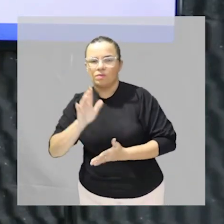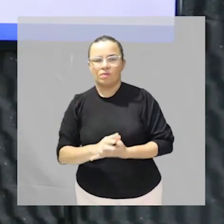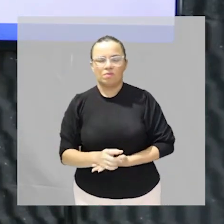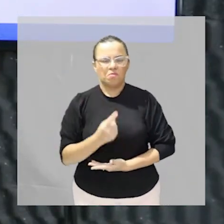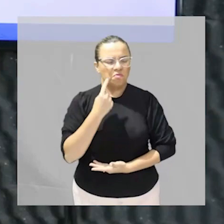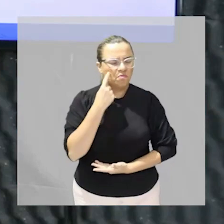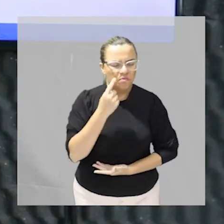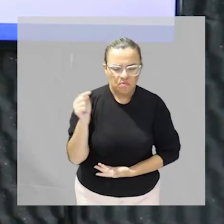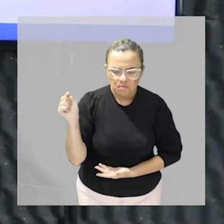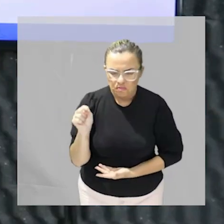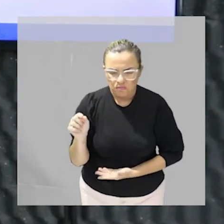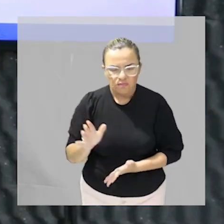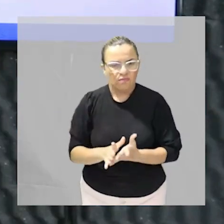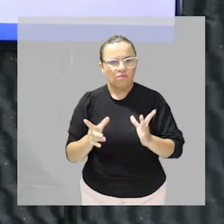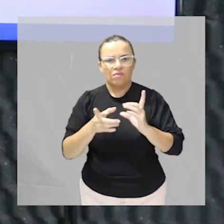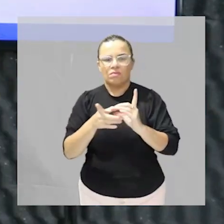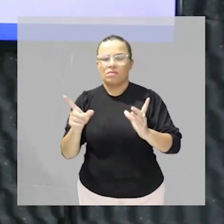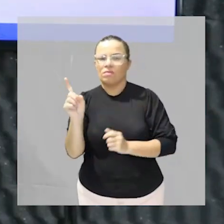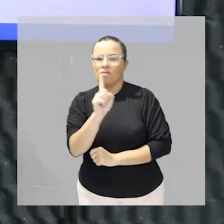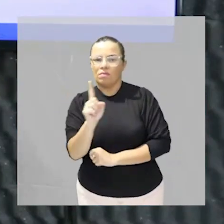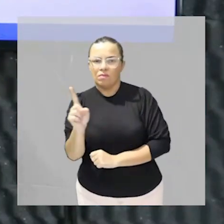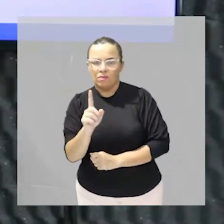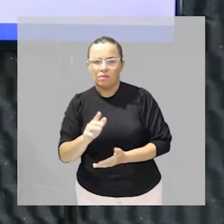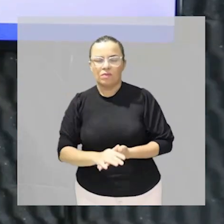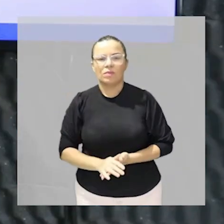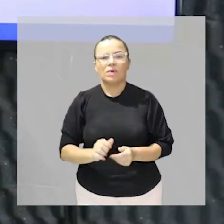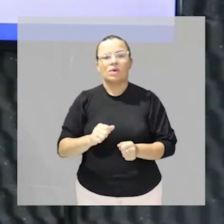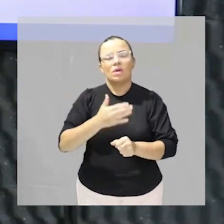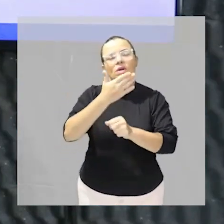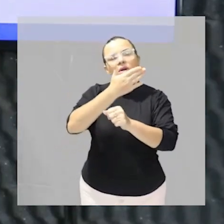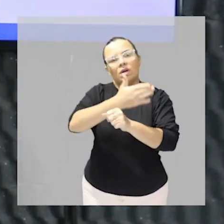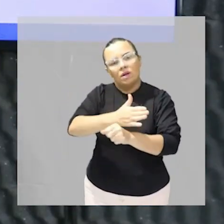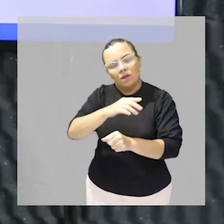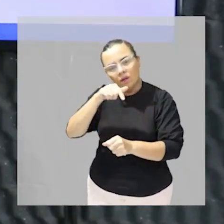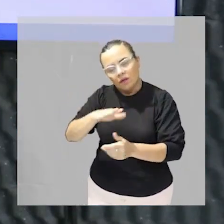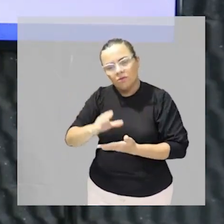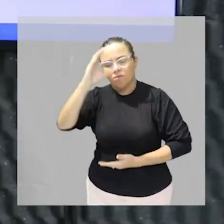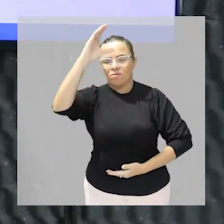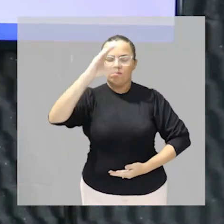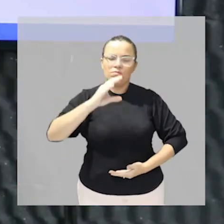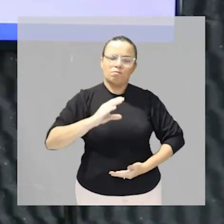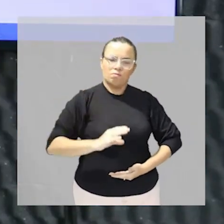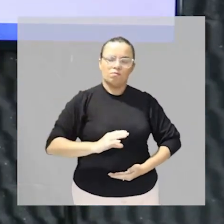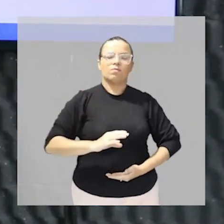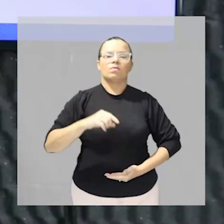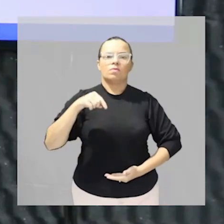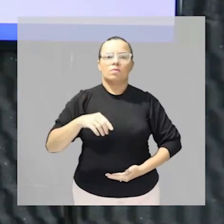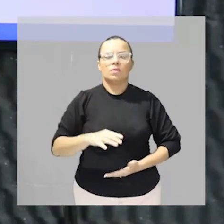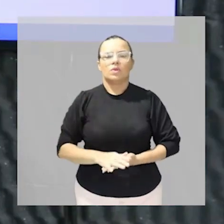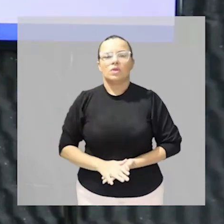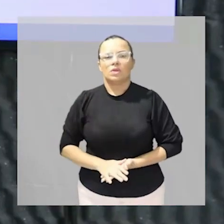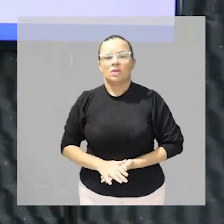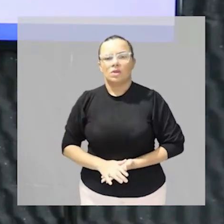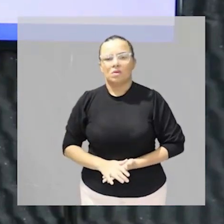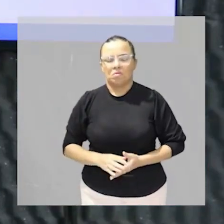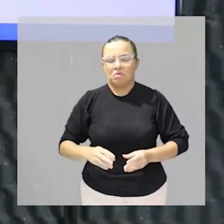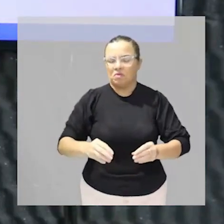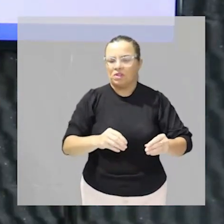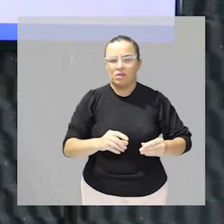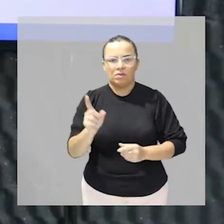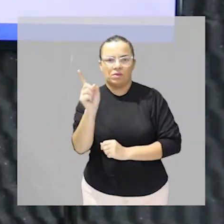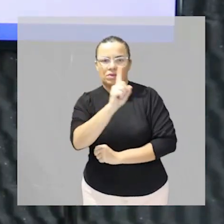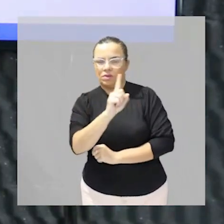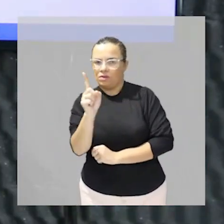vê a utilização desse critério. Você vai exercer a sua cidadania, você vai ser cidadão se você tiver terra. Esse modelo